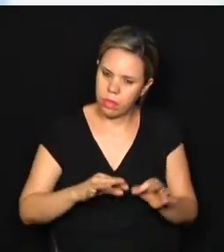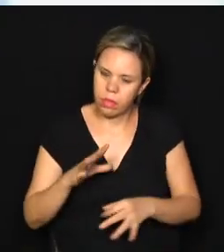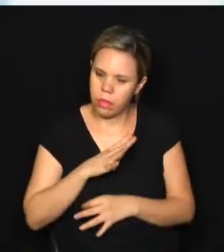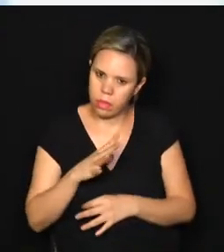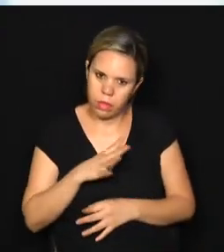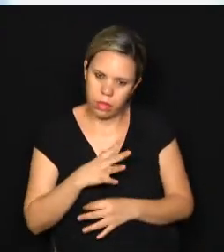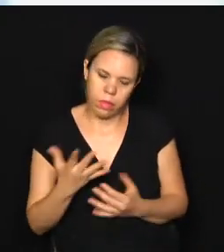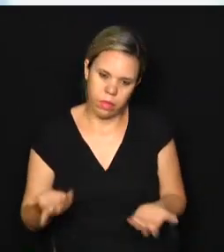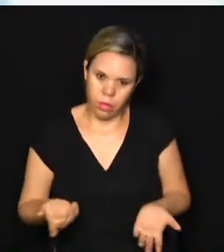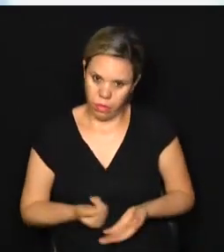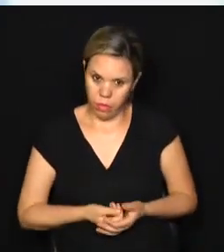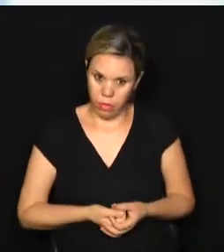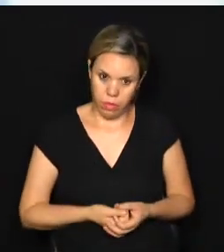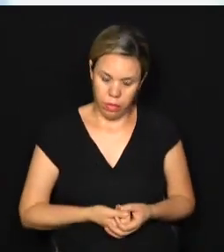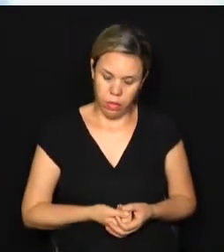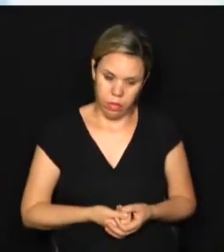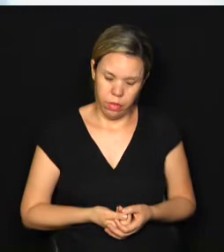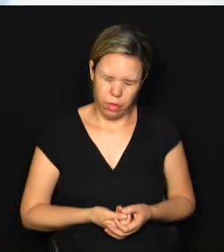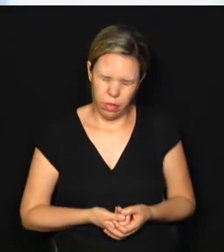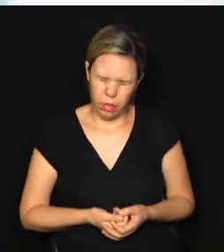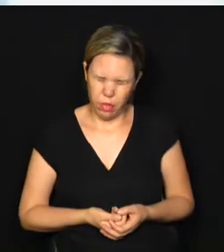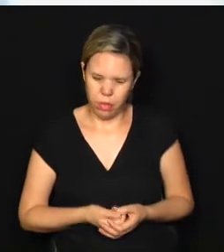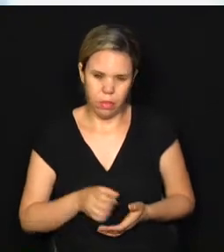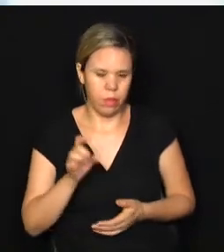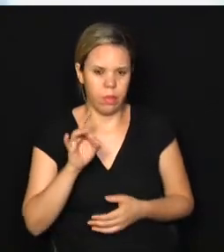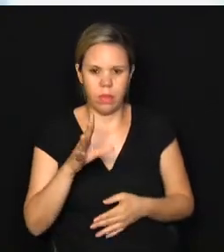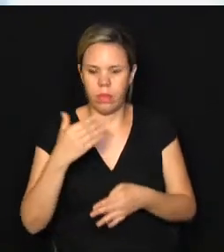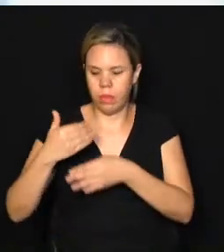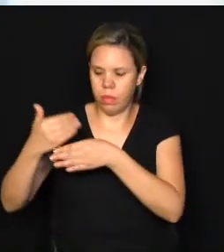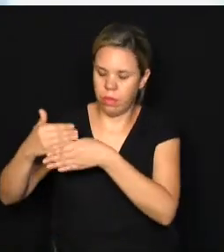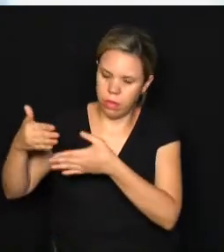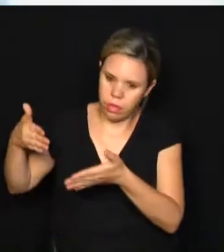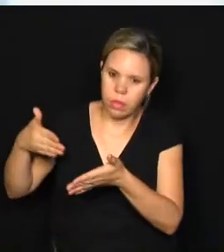né? Então, não só parar